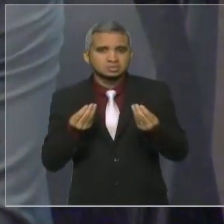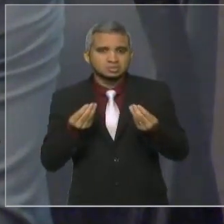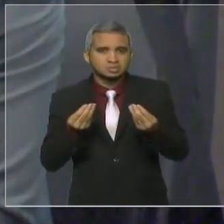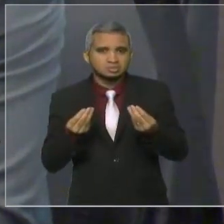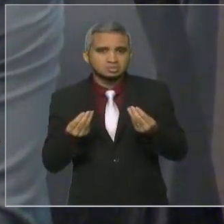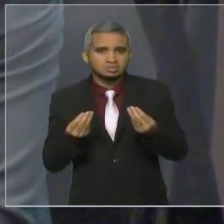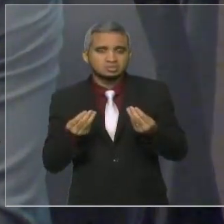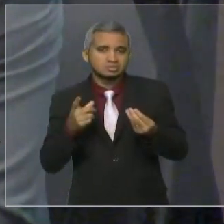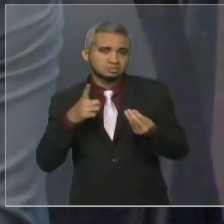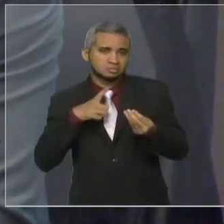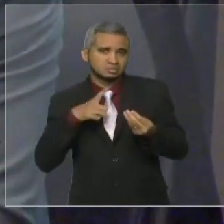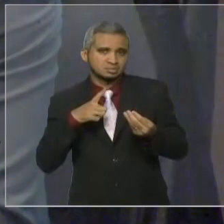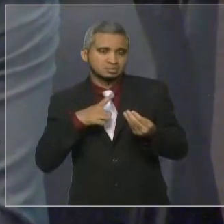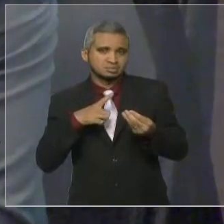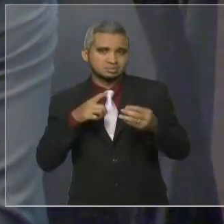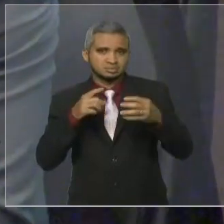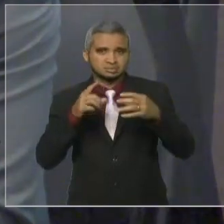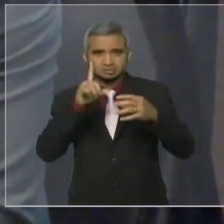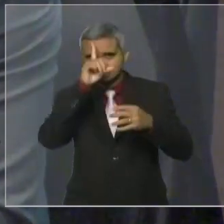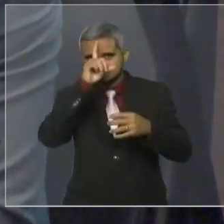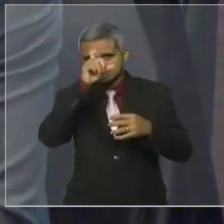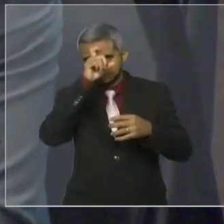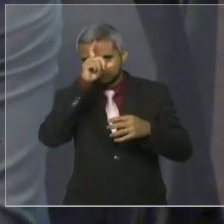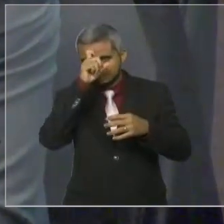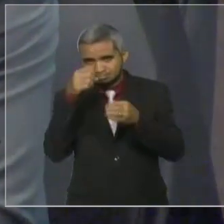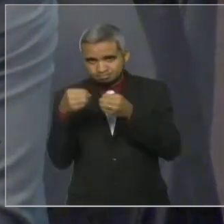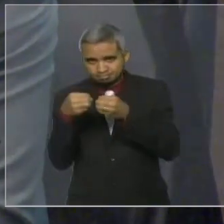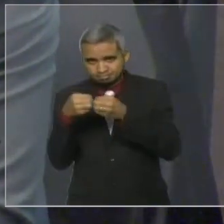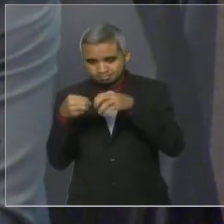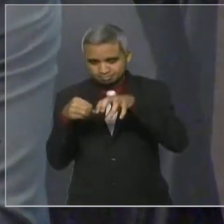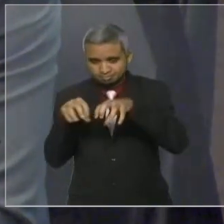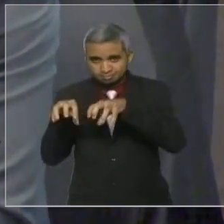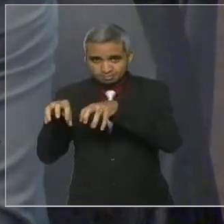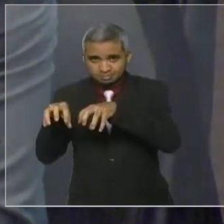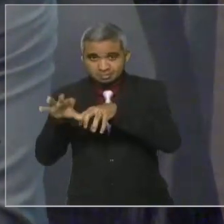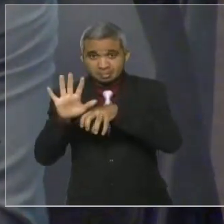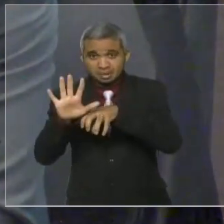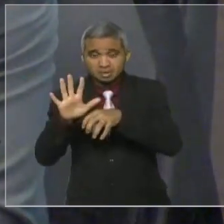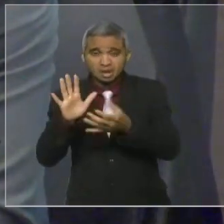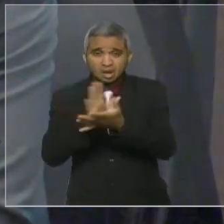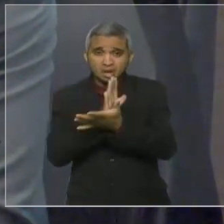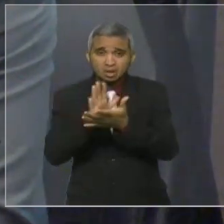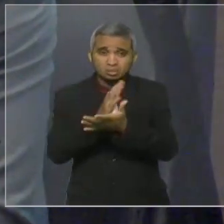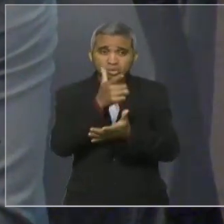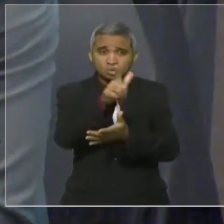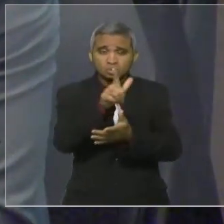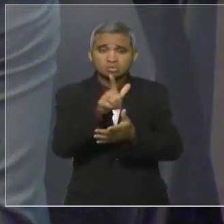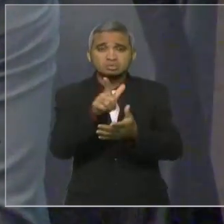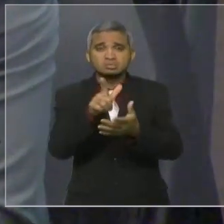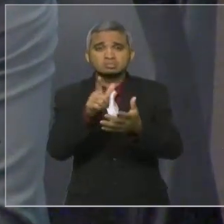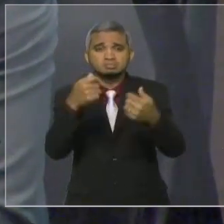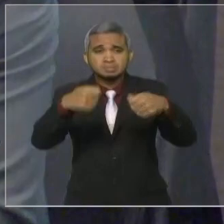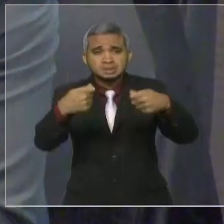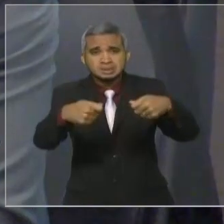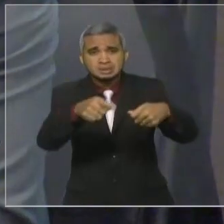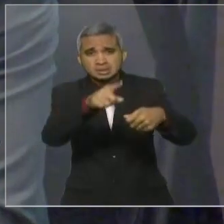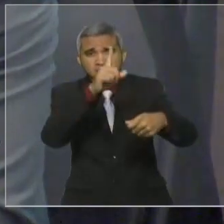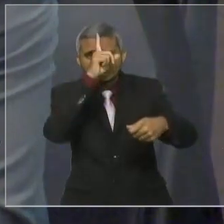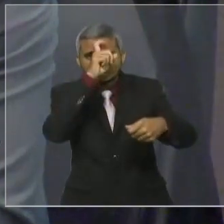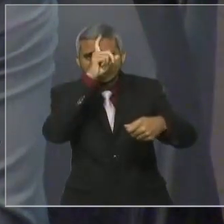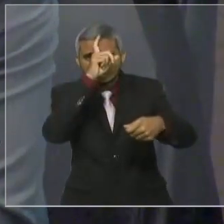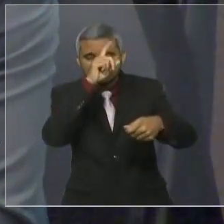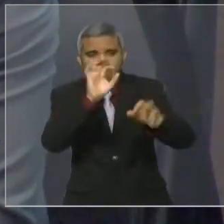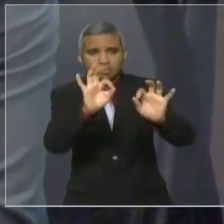para pouca demanda. E regiões que ficaram completamente desassistidos. Pois bem, com o que o